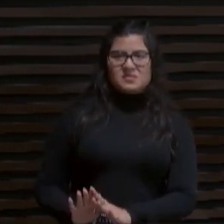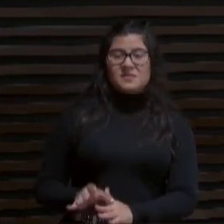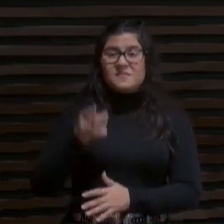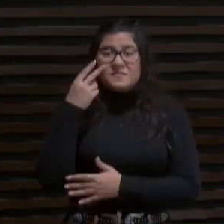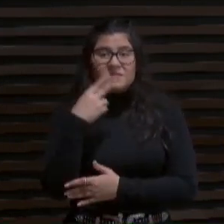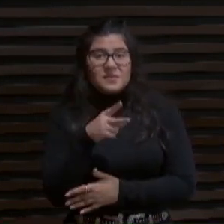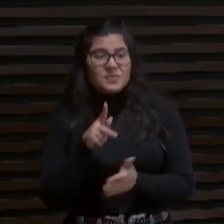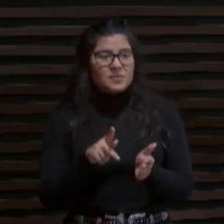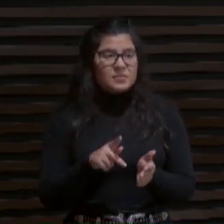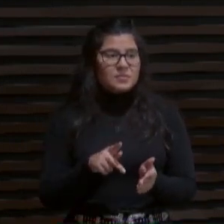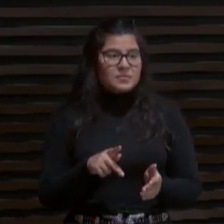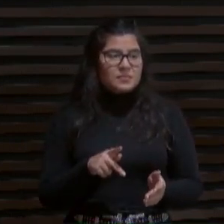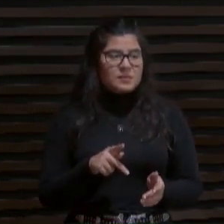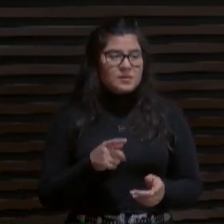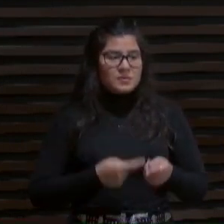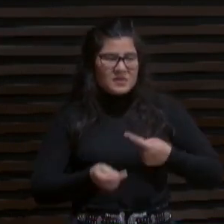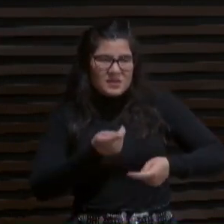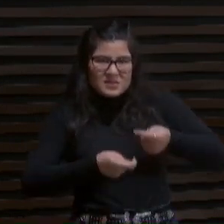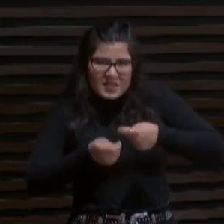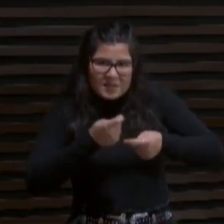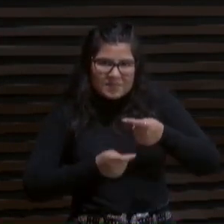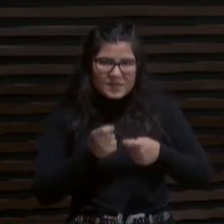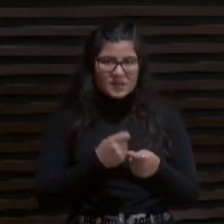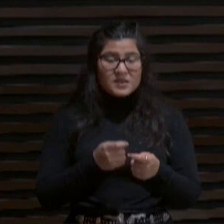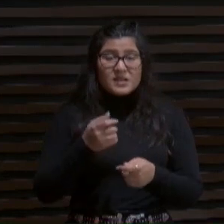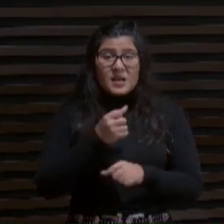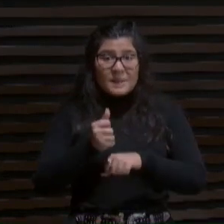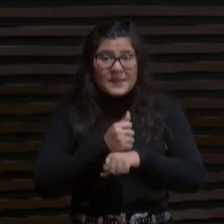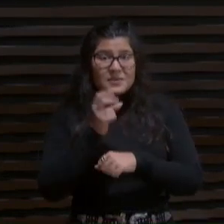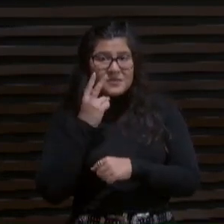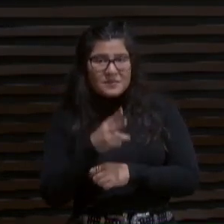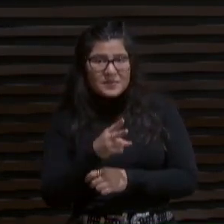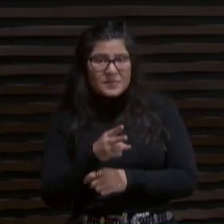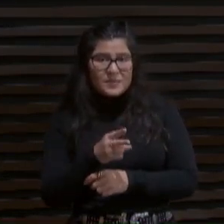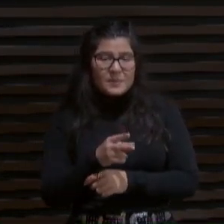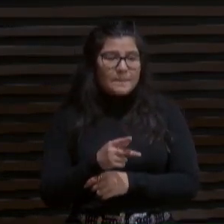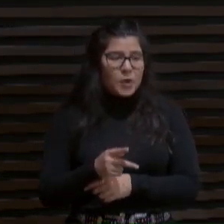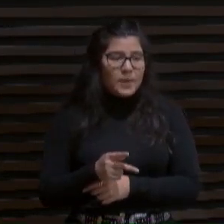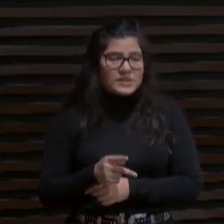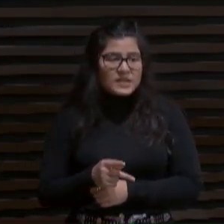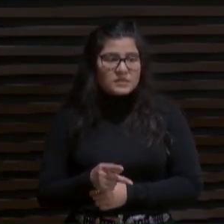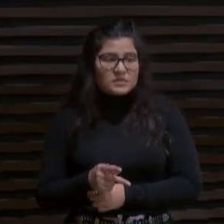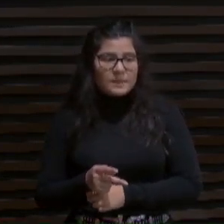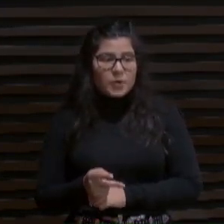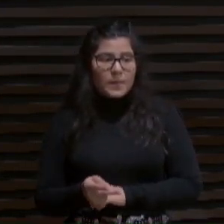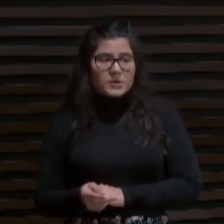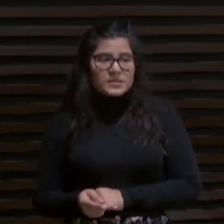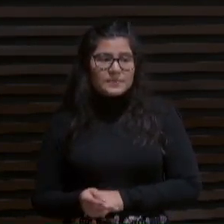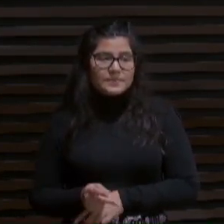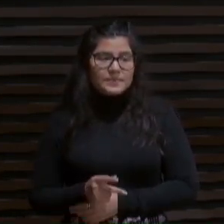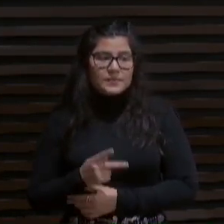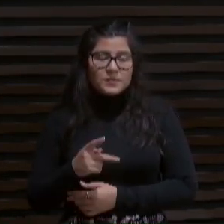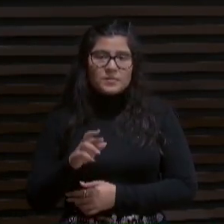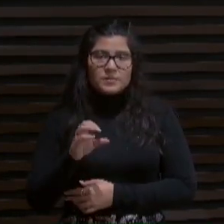viu a proposta das 400 barras de prata, que seria equivalente a 45 quilos de prata, e ele nem